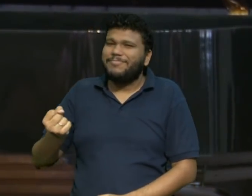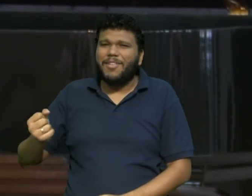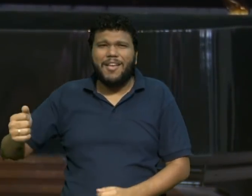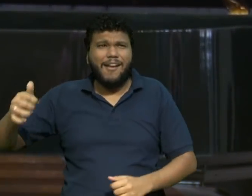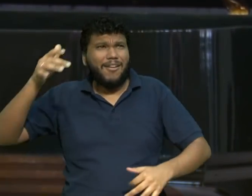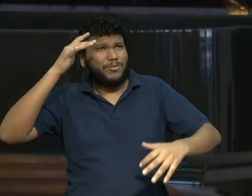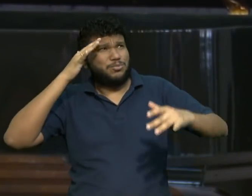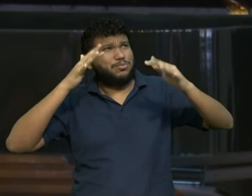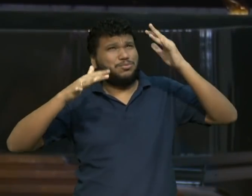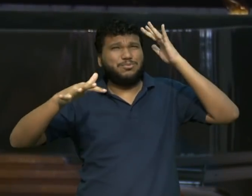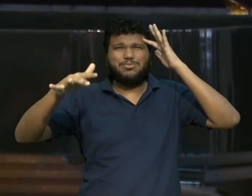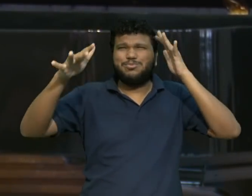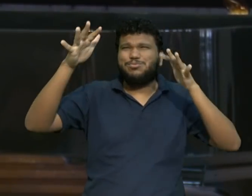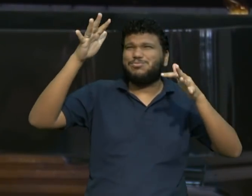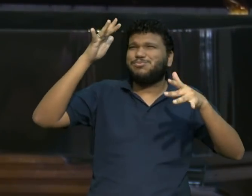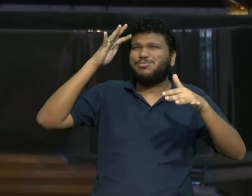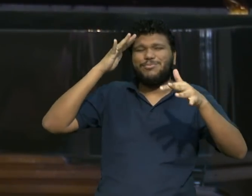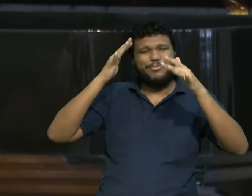eu